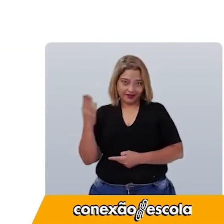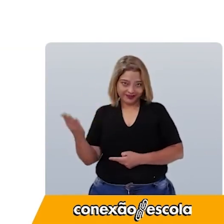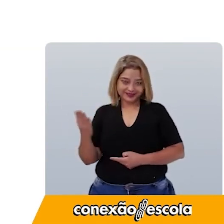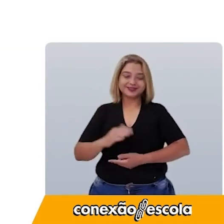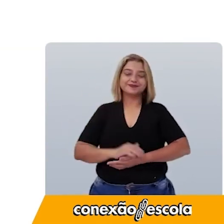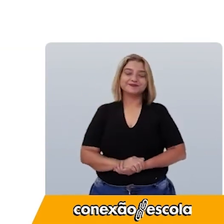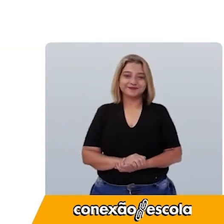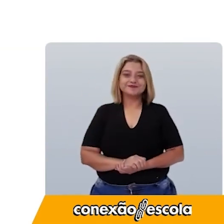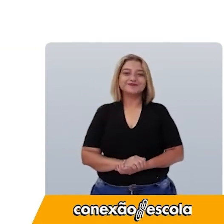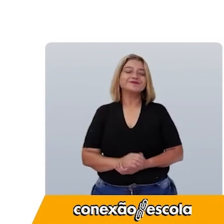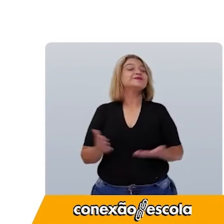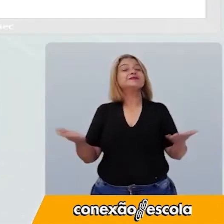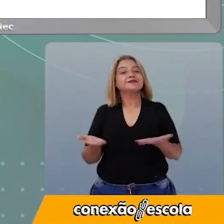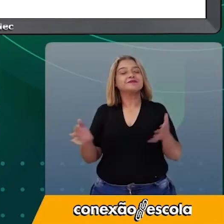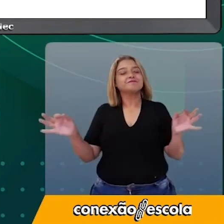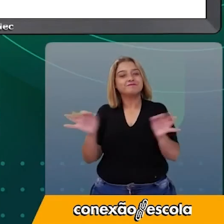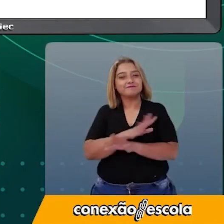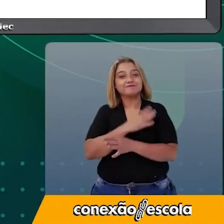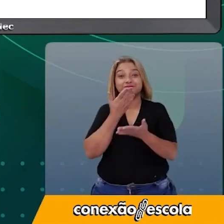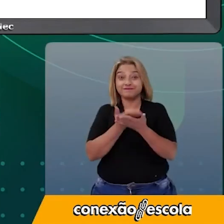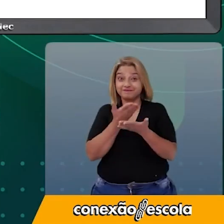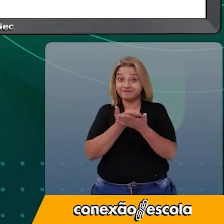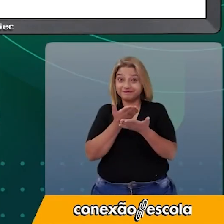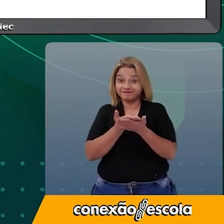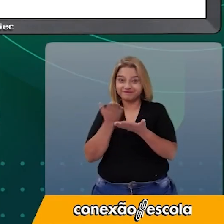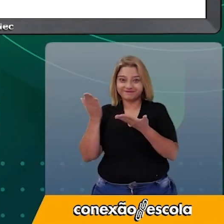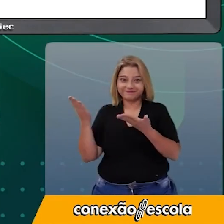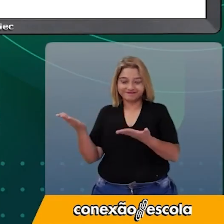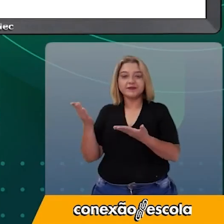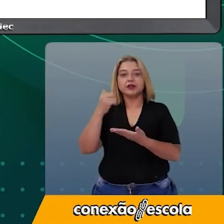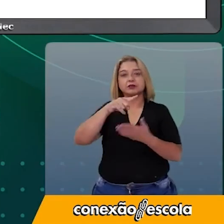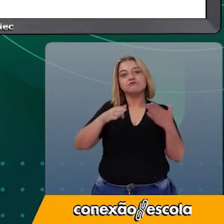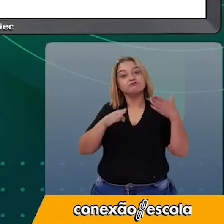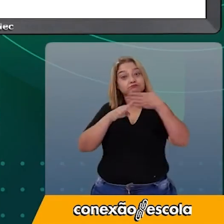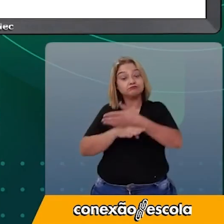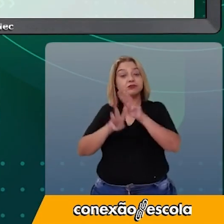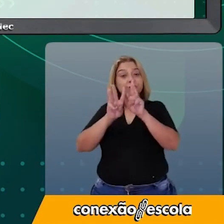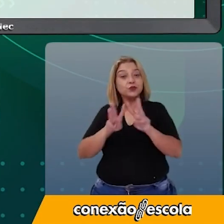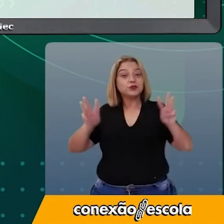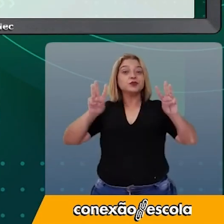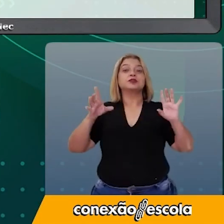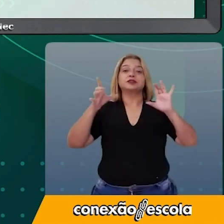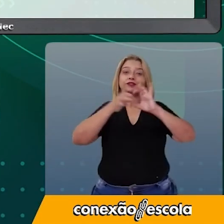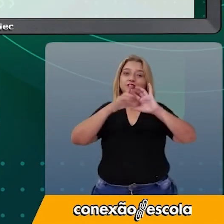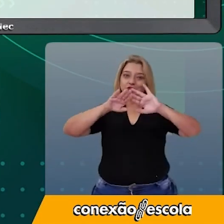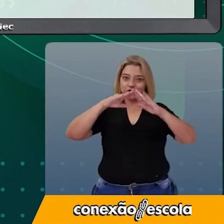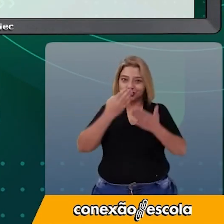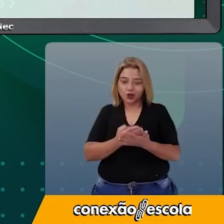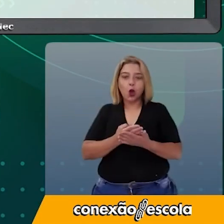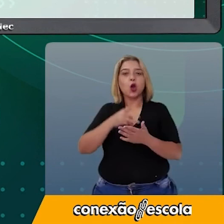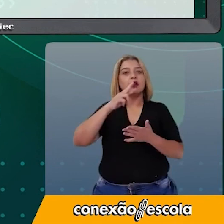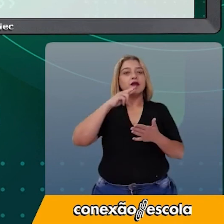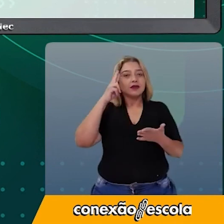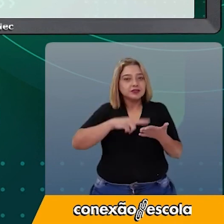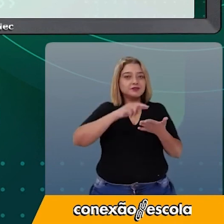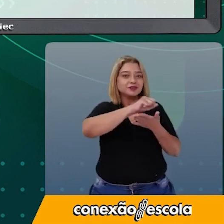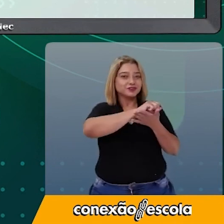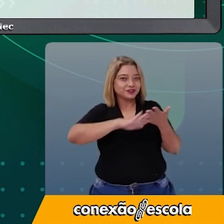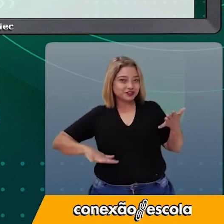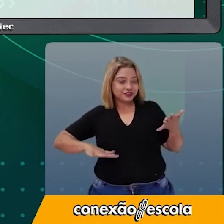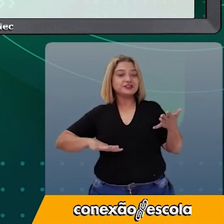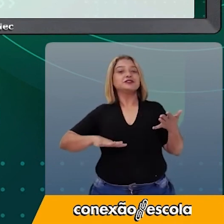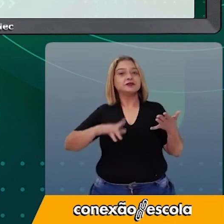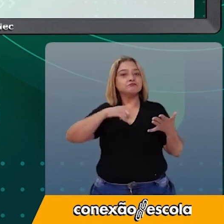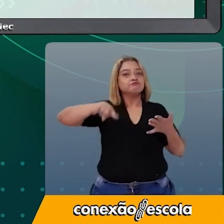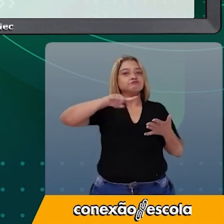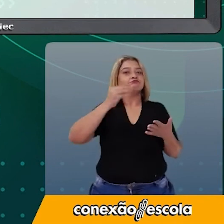Pessoal, essa foi a videoaula. Acessem o portal Conexão Escola, façam a atividade proposta,